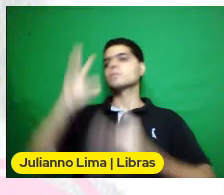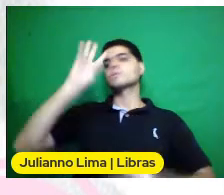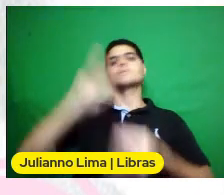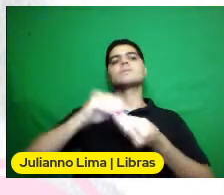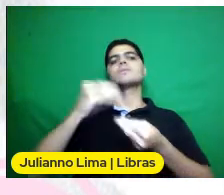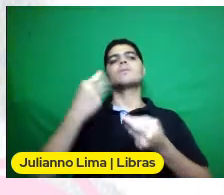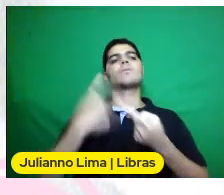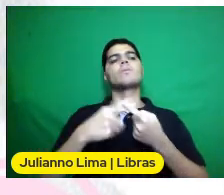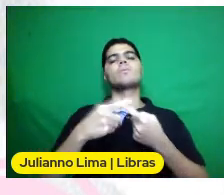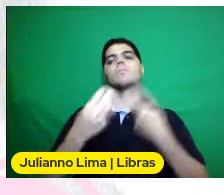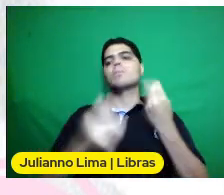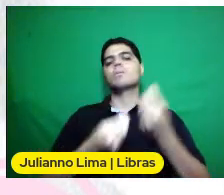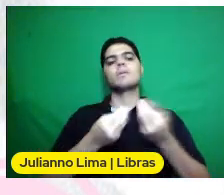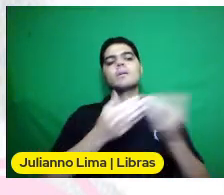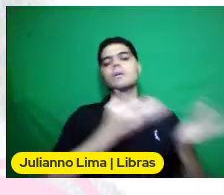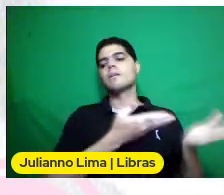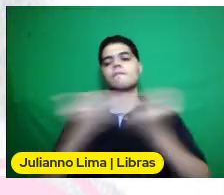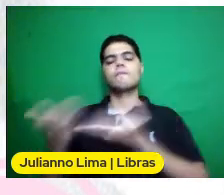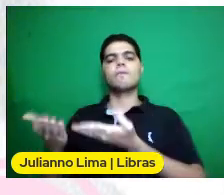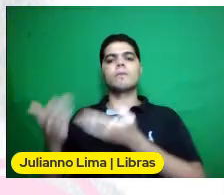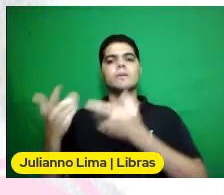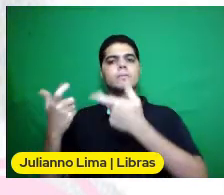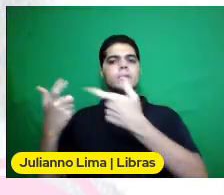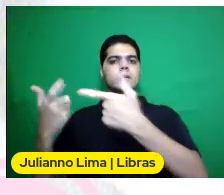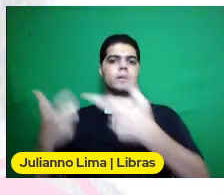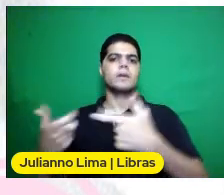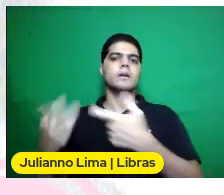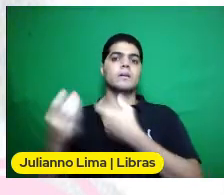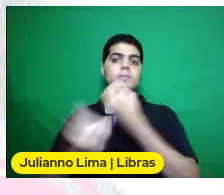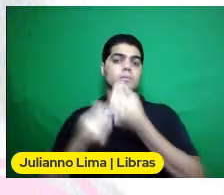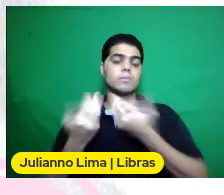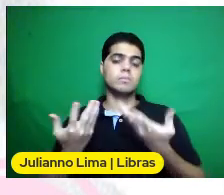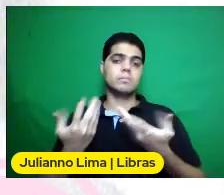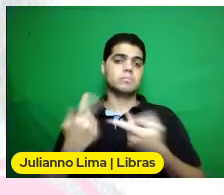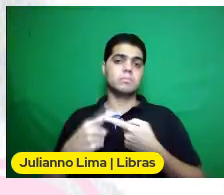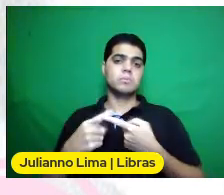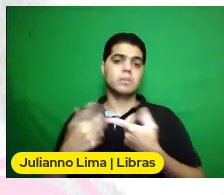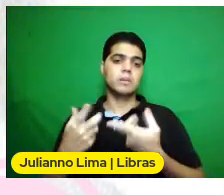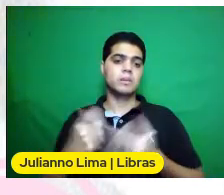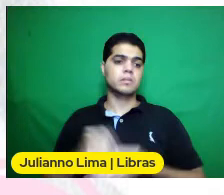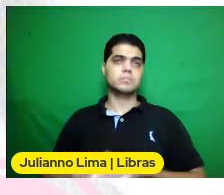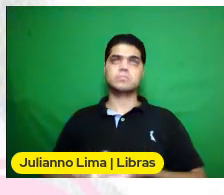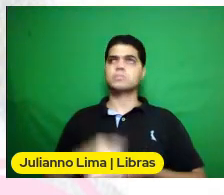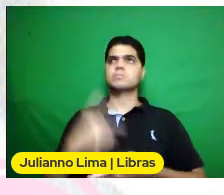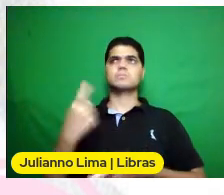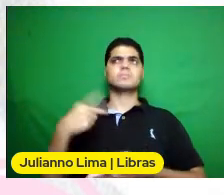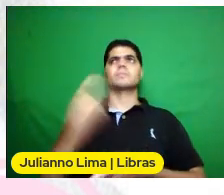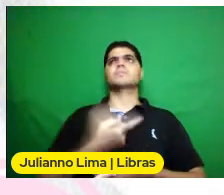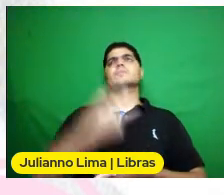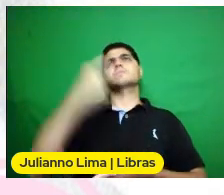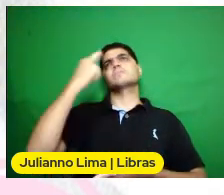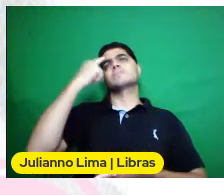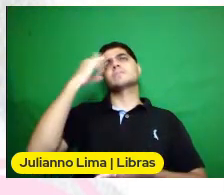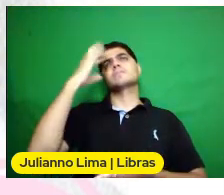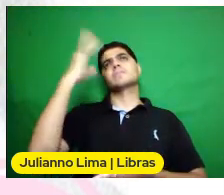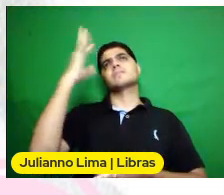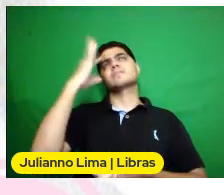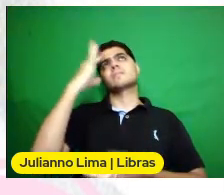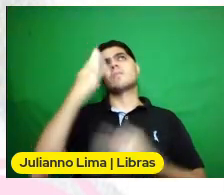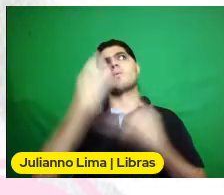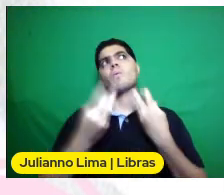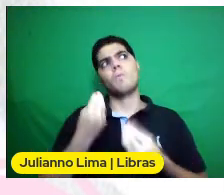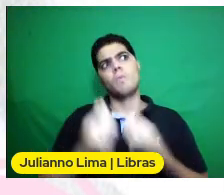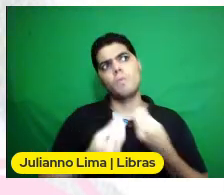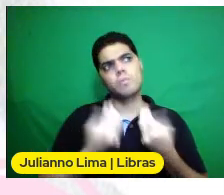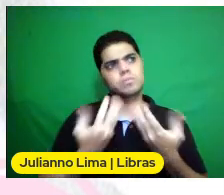foi, tudo isso a gente sentou por muito tempo tentando imaginar como seria, sabe? Como